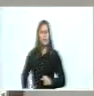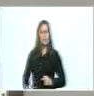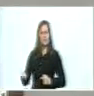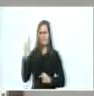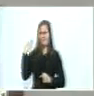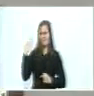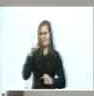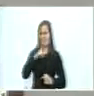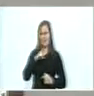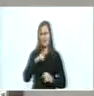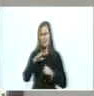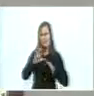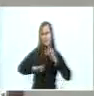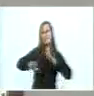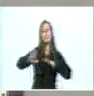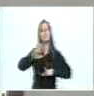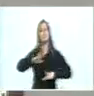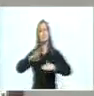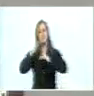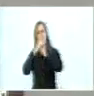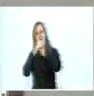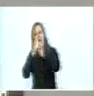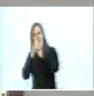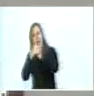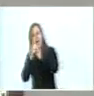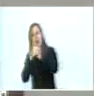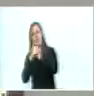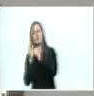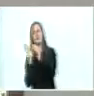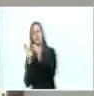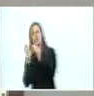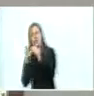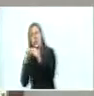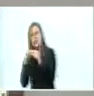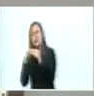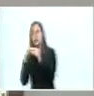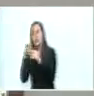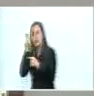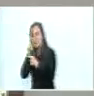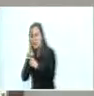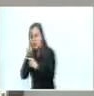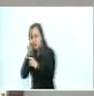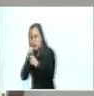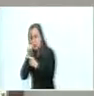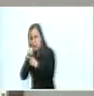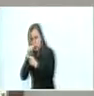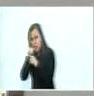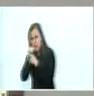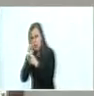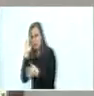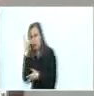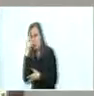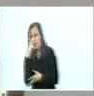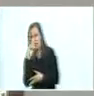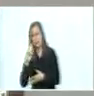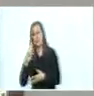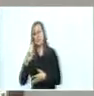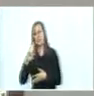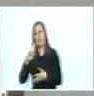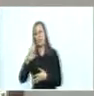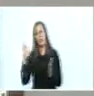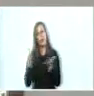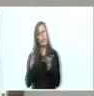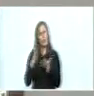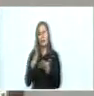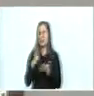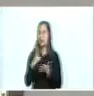com um pouco mais de carinho dessas equipes que cuidam do nosso sistema estadual de meio ambiente, eu talvez não estivesse falando